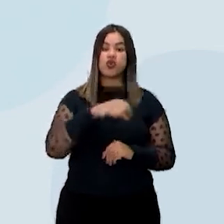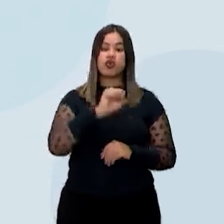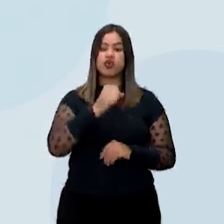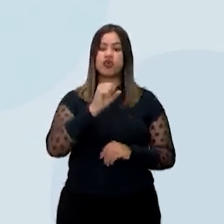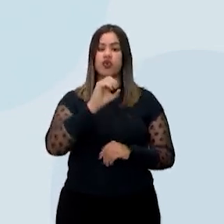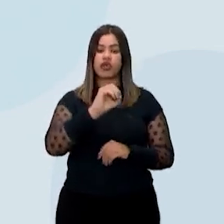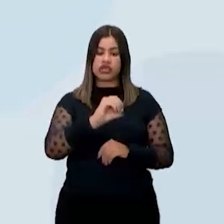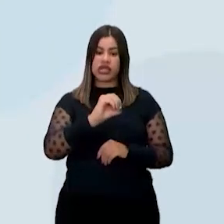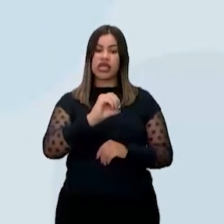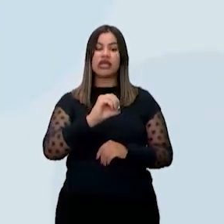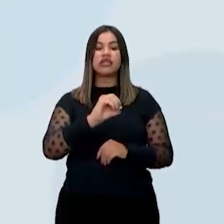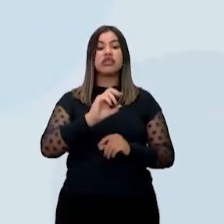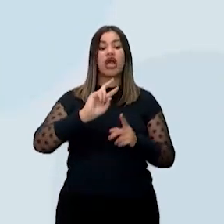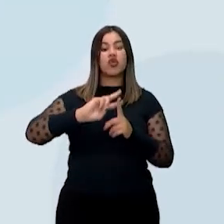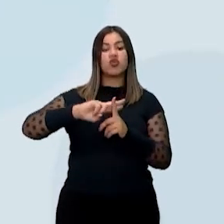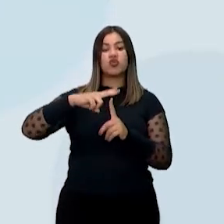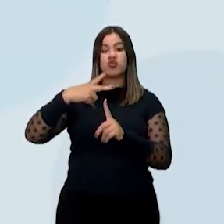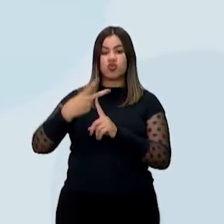ó,